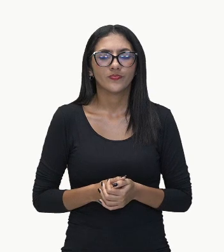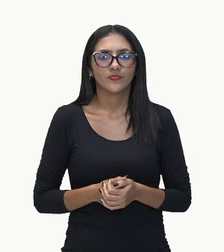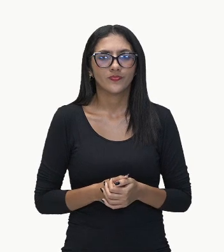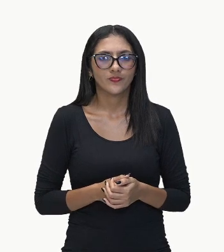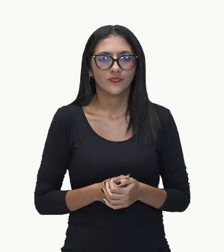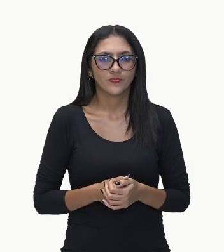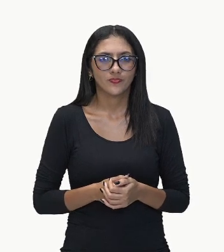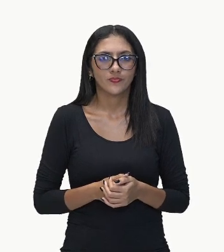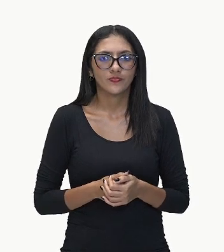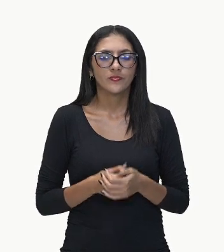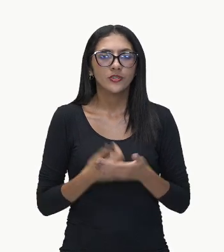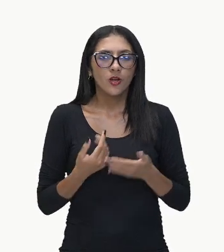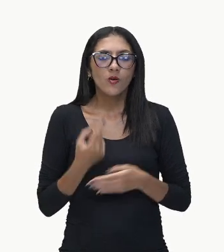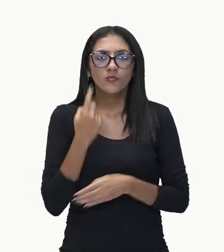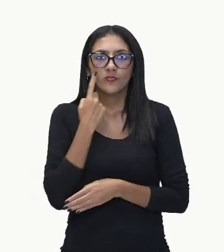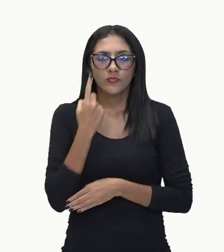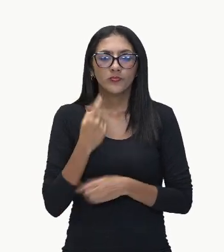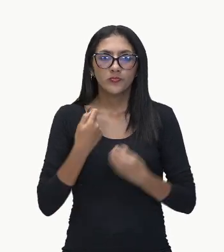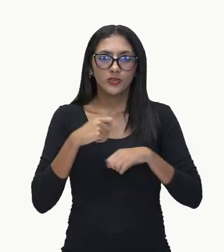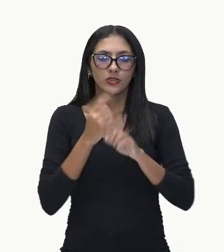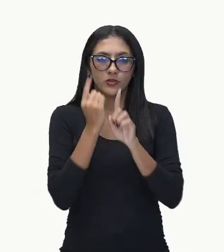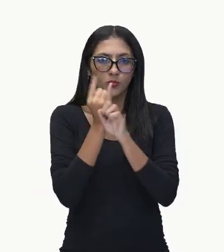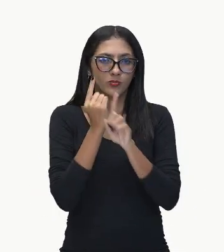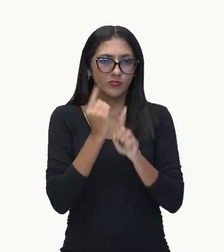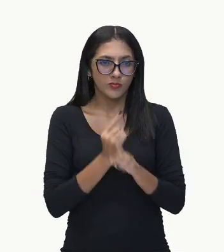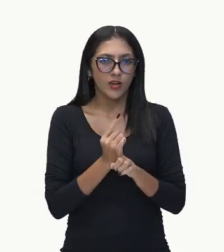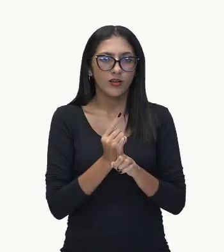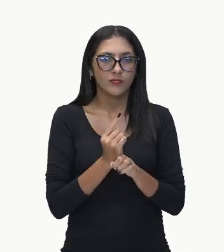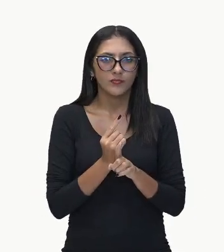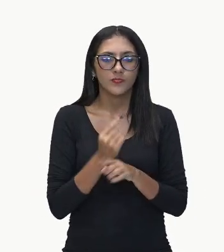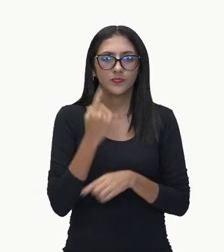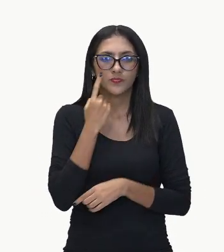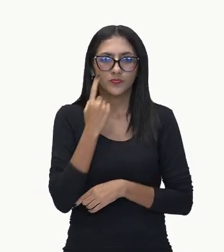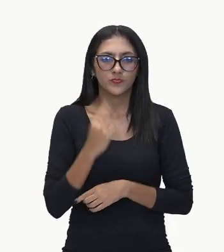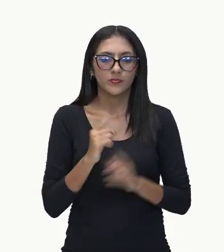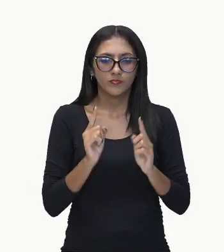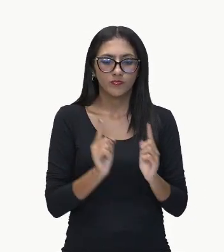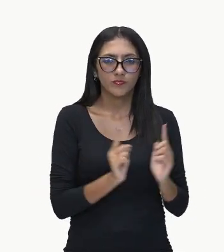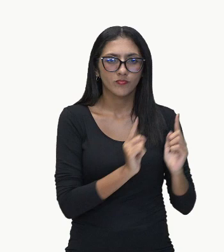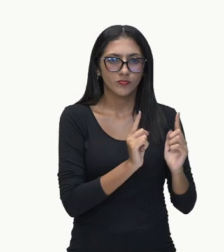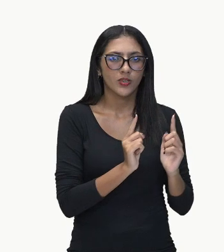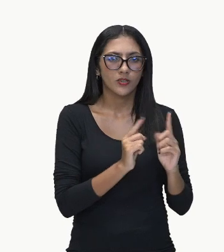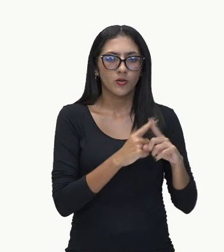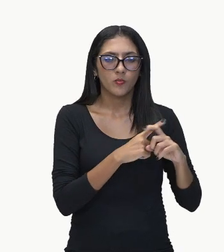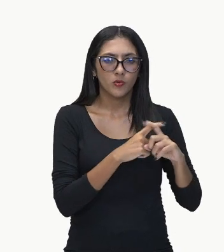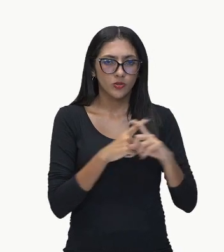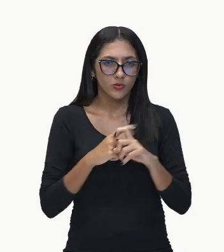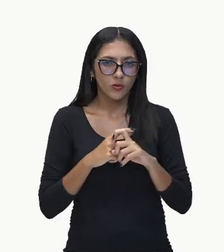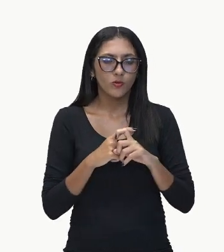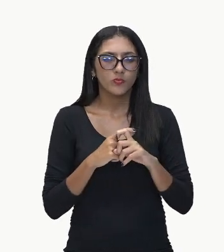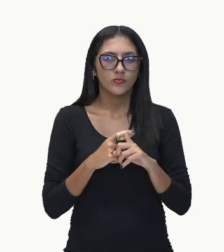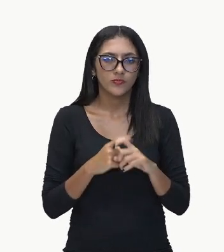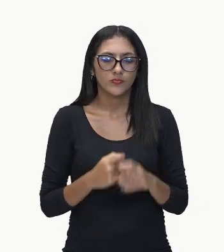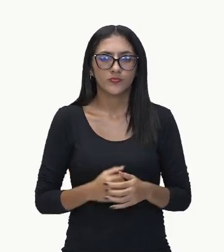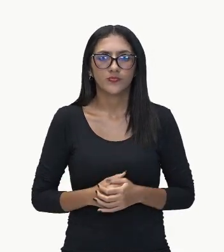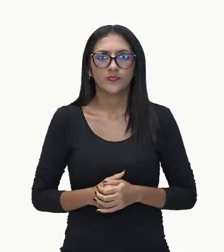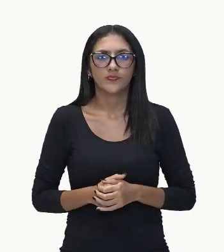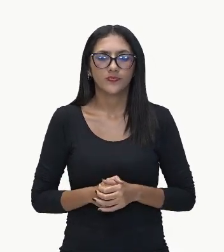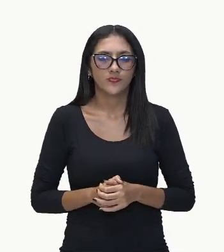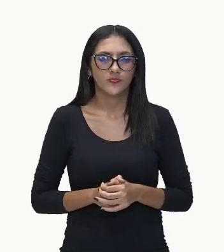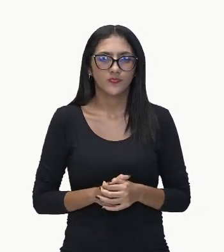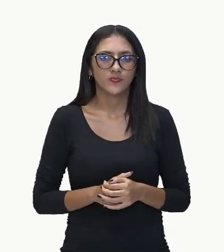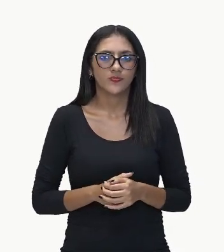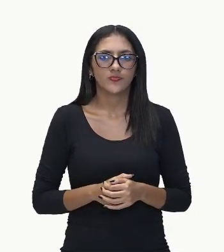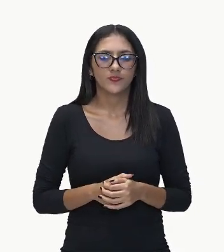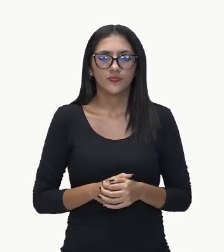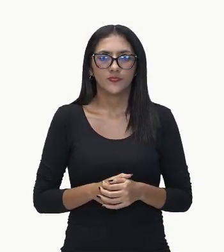vamos completar o quadrado e vamos escrever desse lado uma equação né Igual a alguma coisa que vai aparecer lá algum valor do